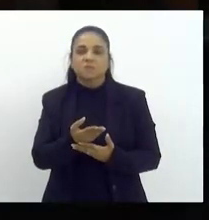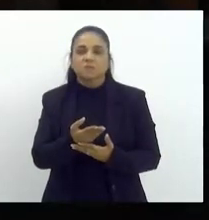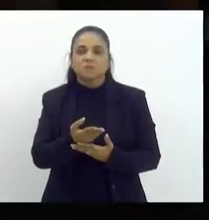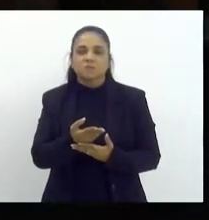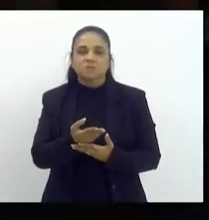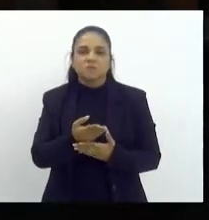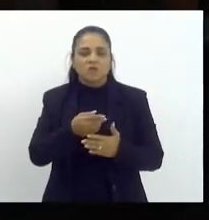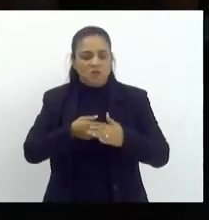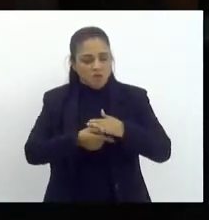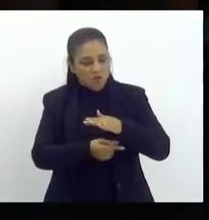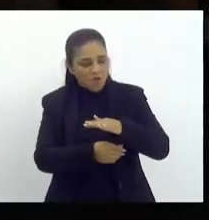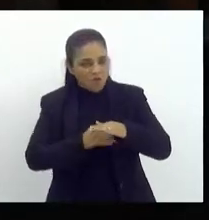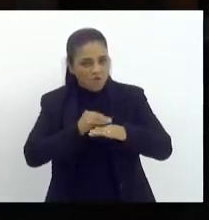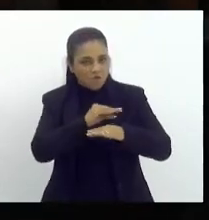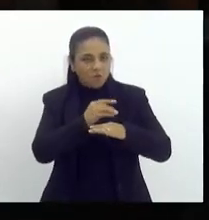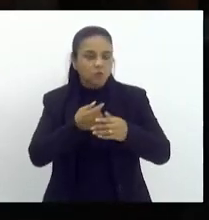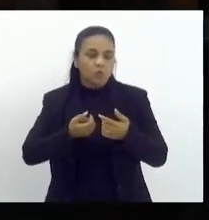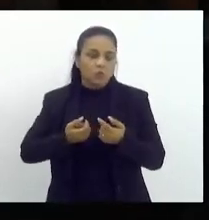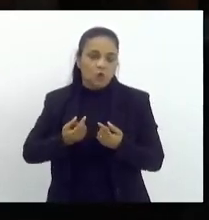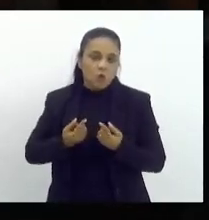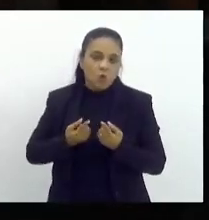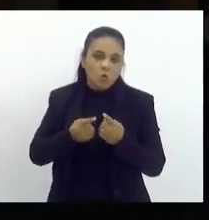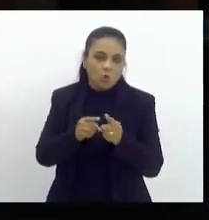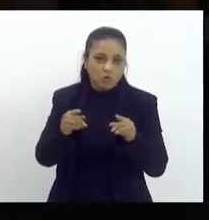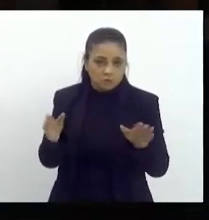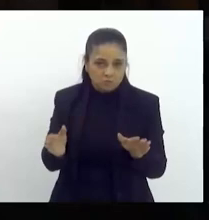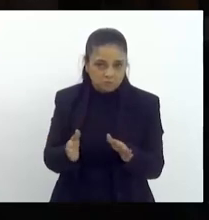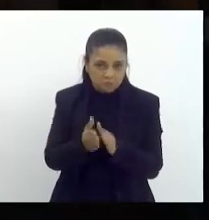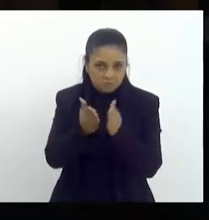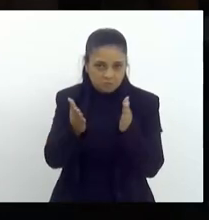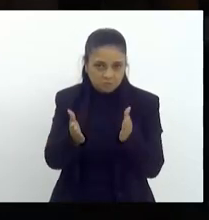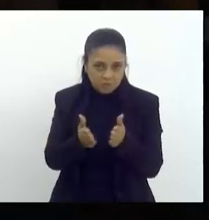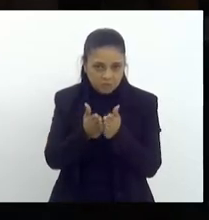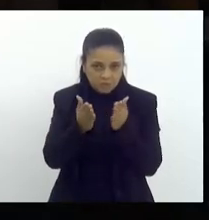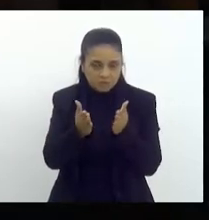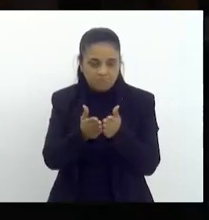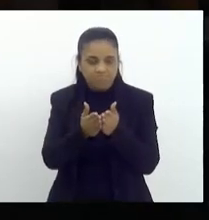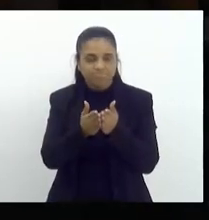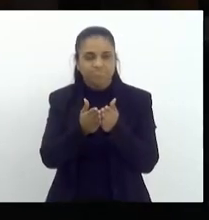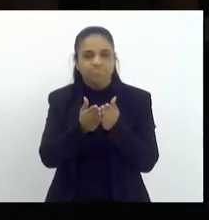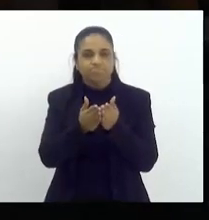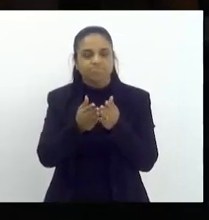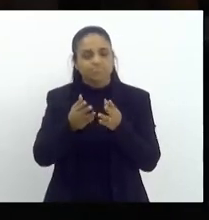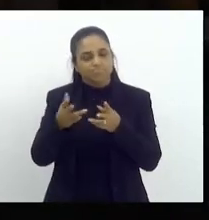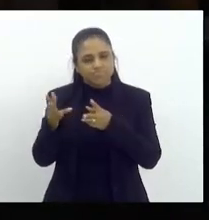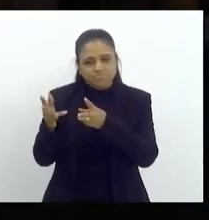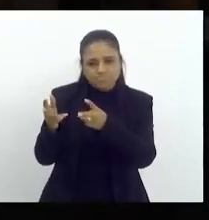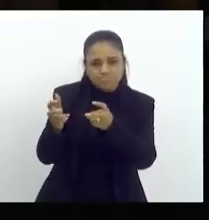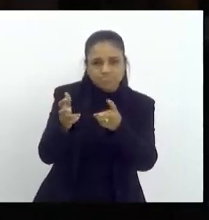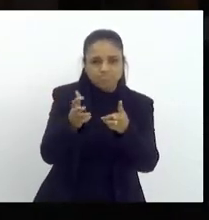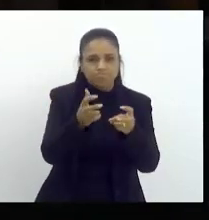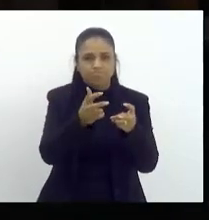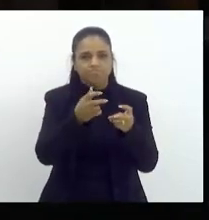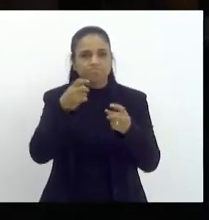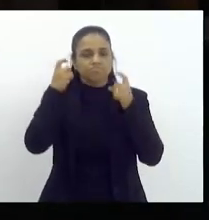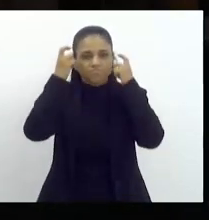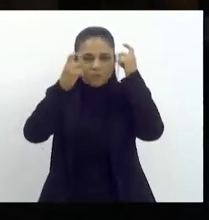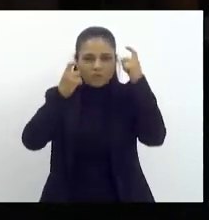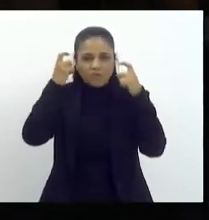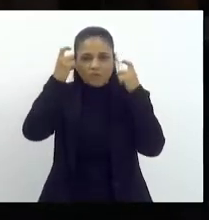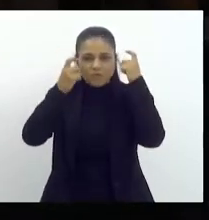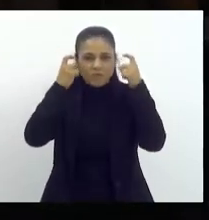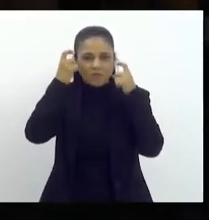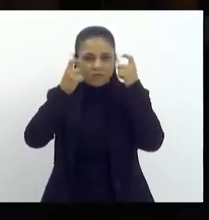ao fundo de combate à pobreza a gente vê com muita com muita preocupação